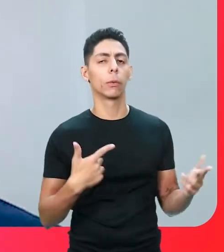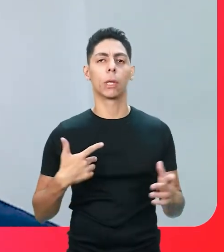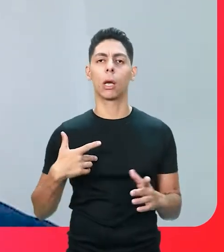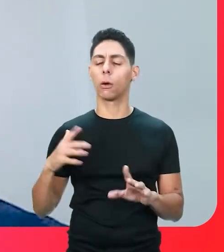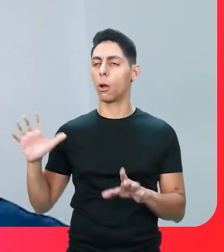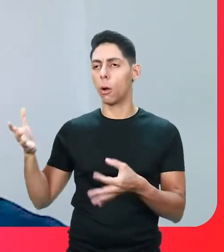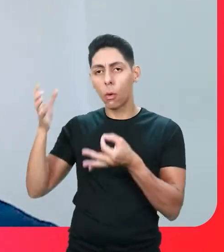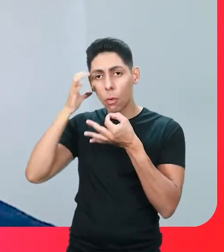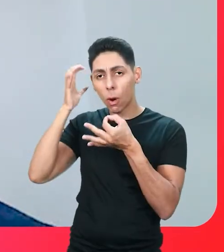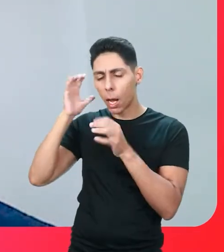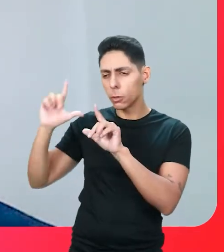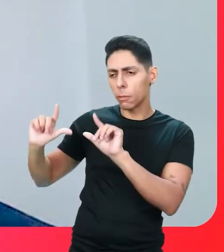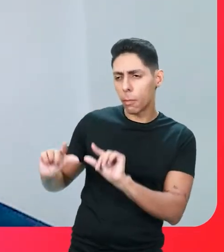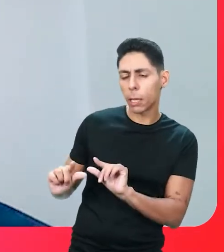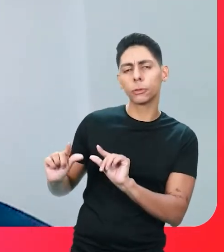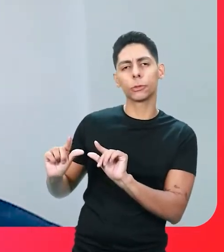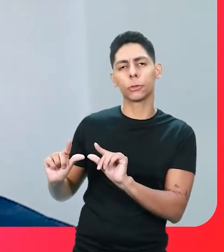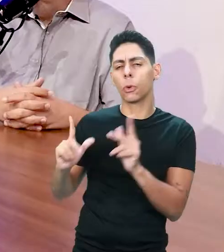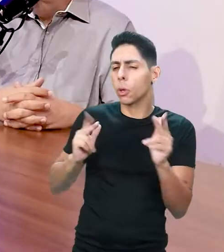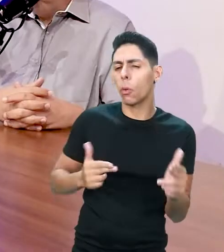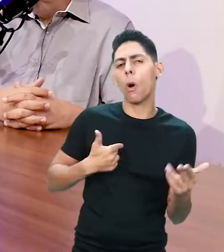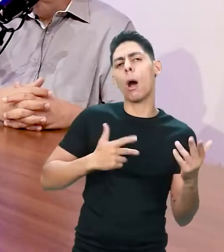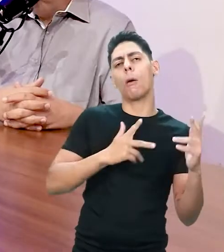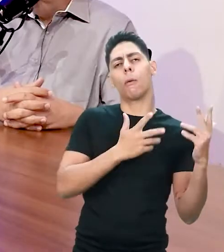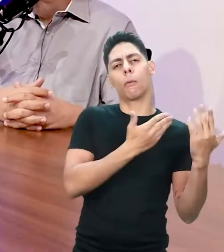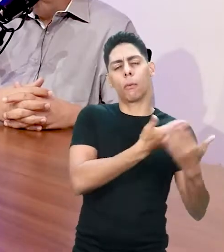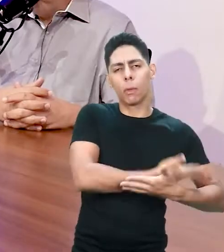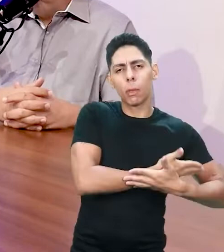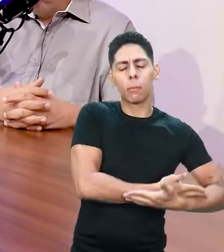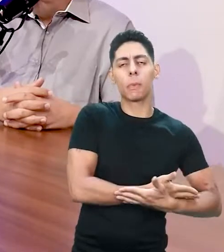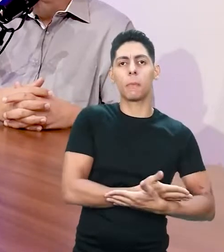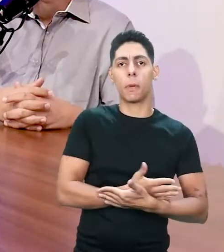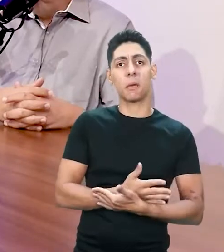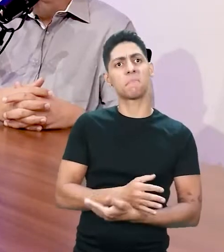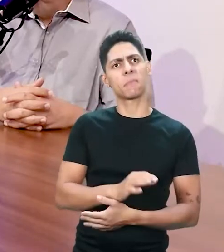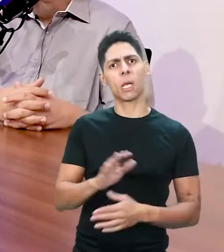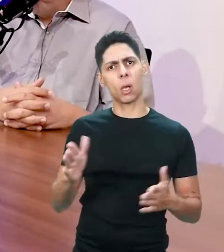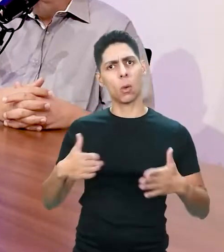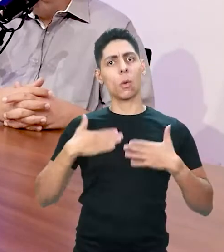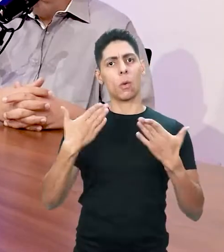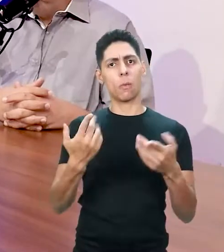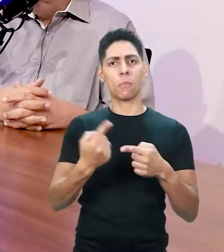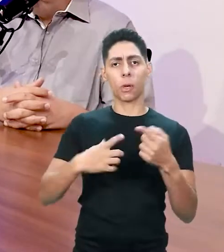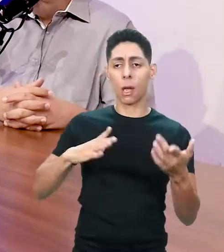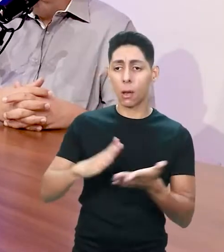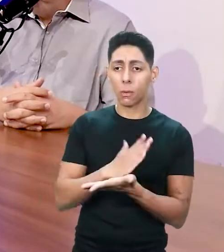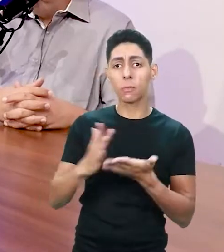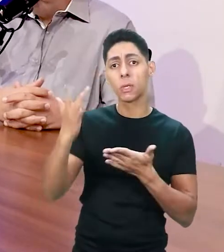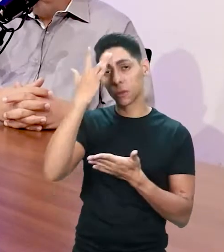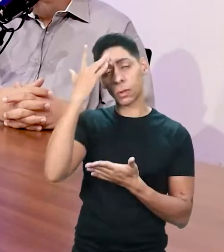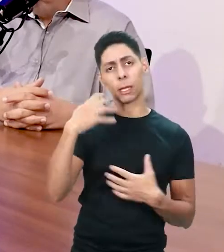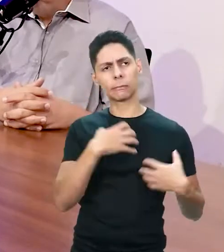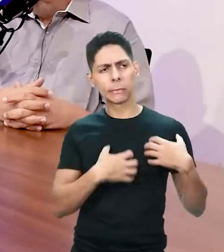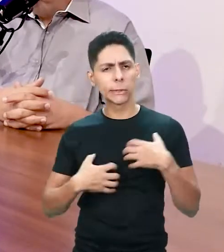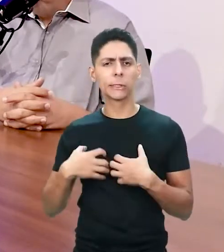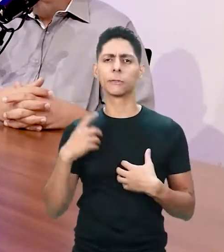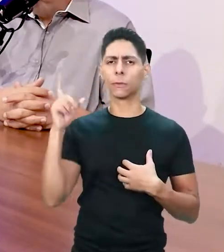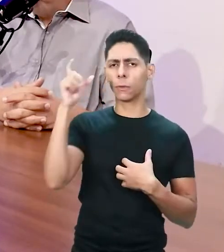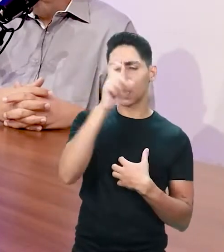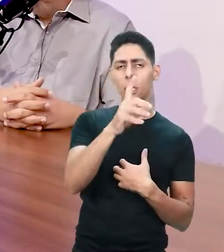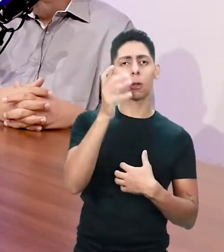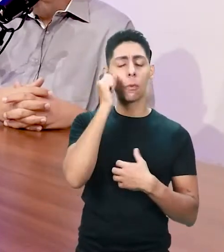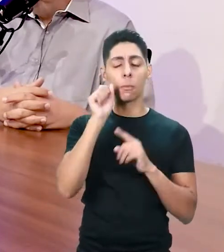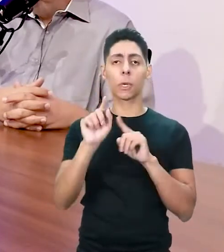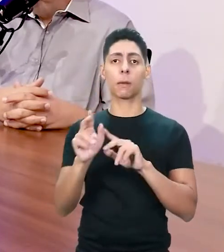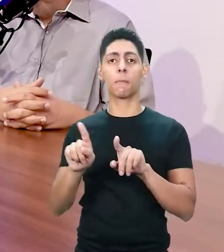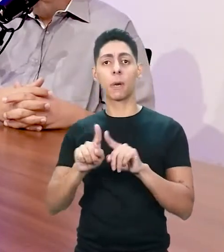baixinho, igual eles faziam quando eu era bebê, e é impressionante. Tem pessoas que têm dificuldade de dormir, né, com um som desse. Eu, ao contrário,